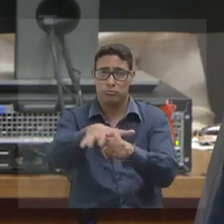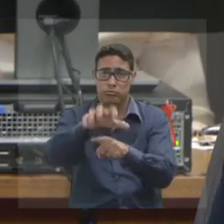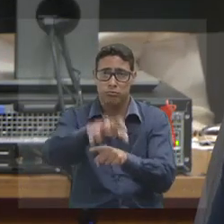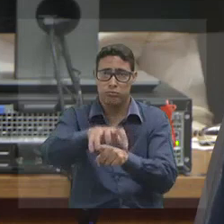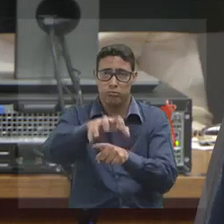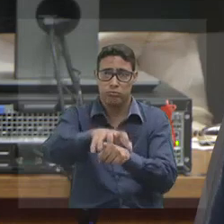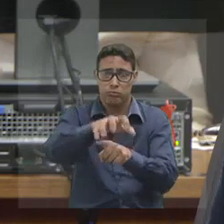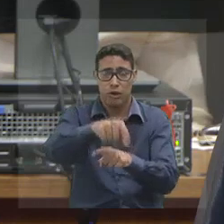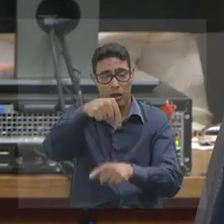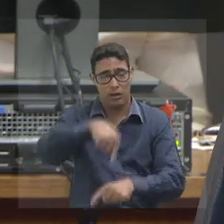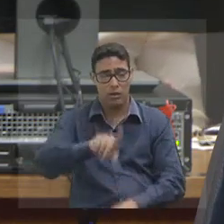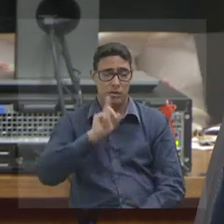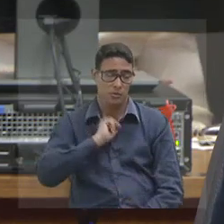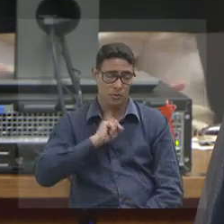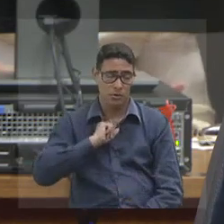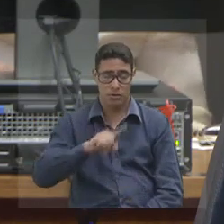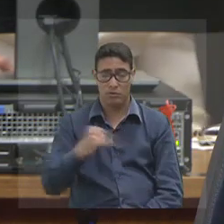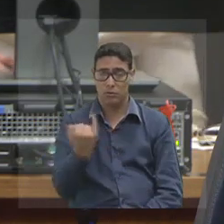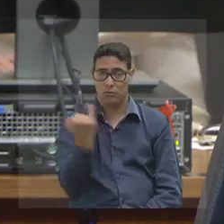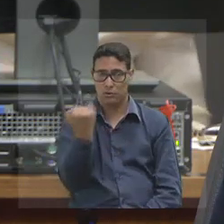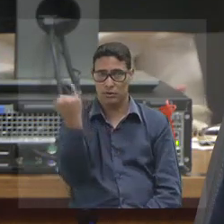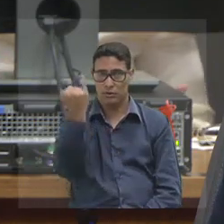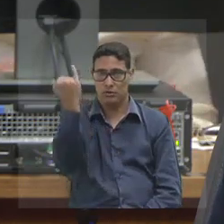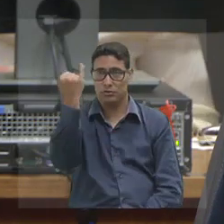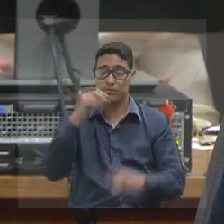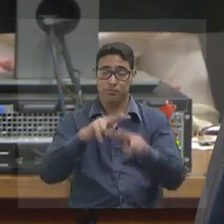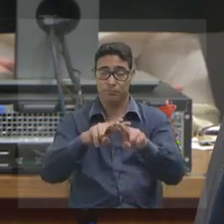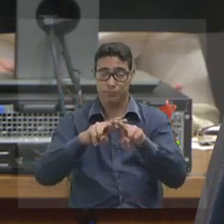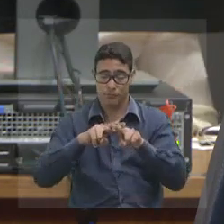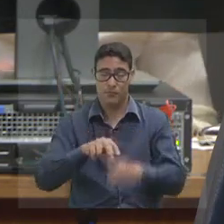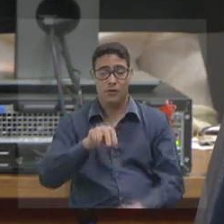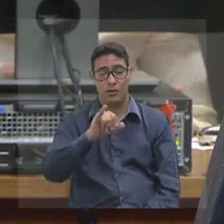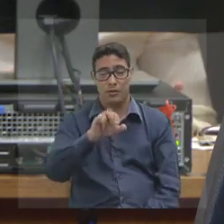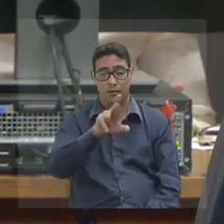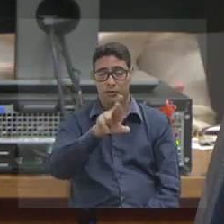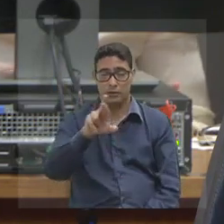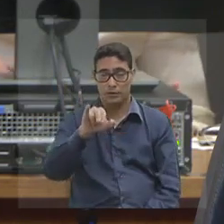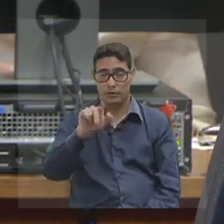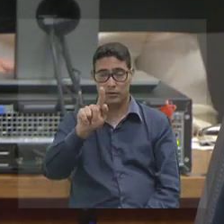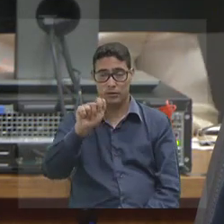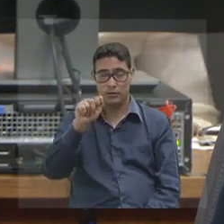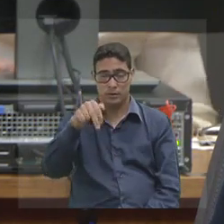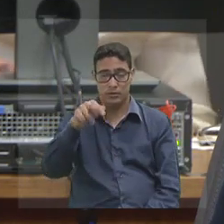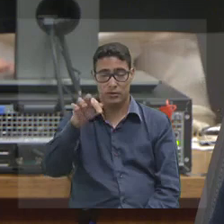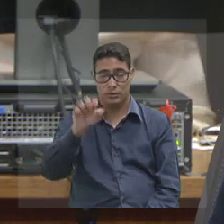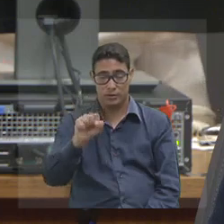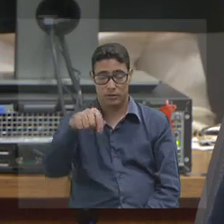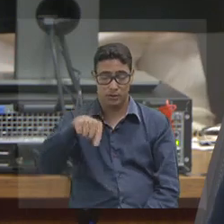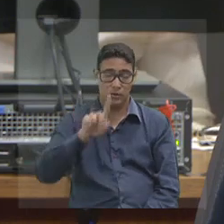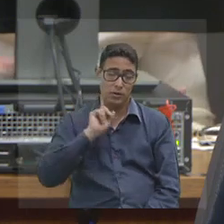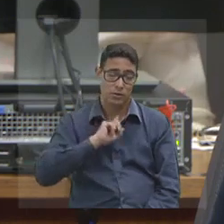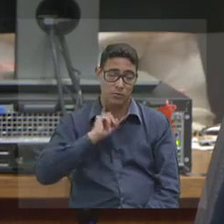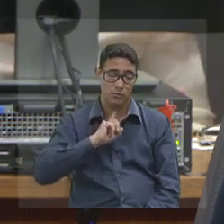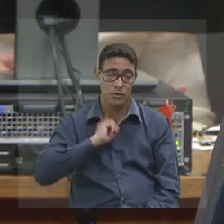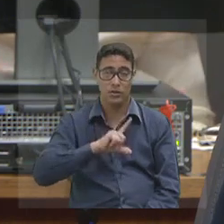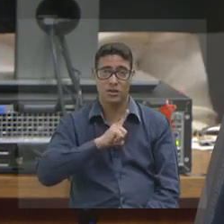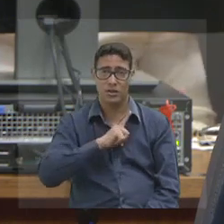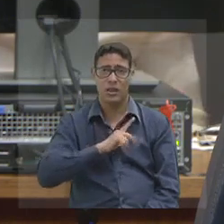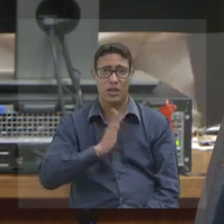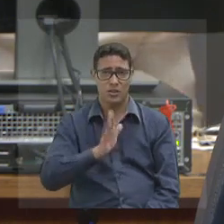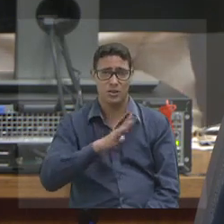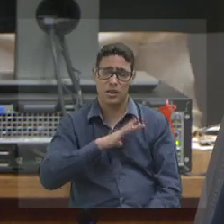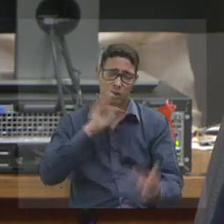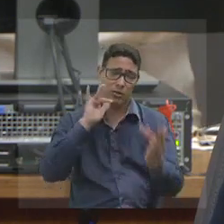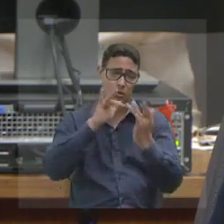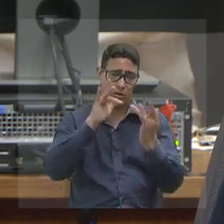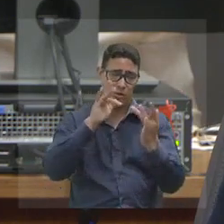importantes por isso o zirigantes de Minas Gerais já tem estado em contato